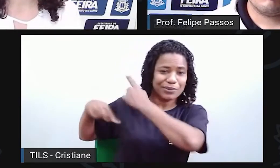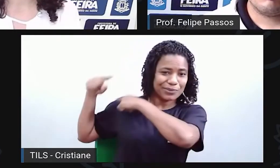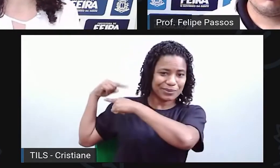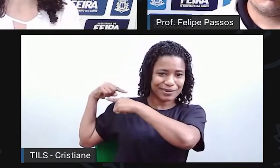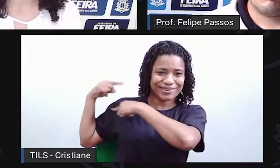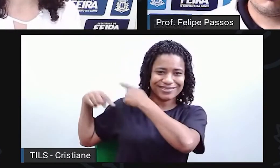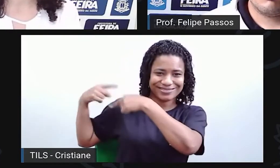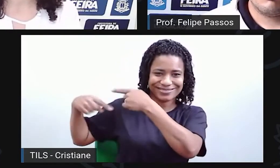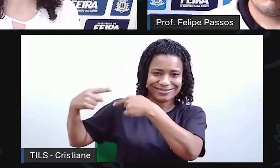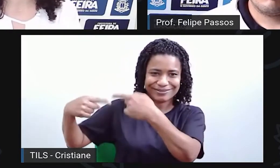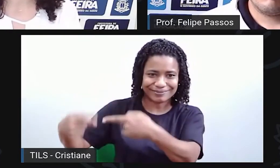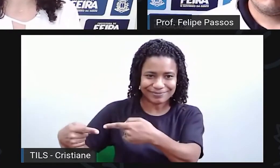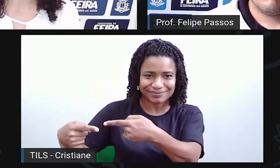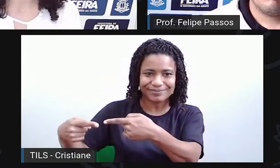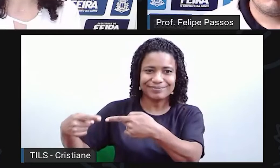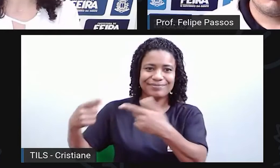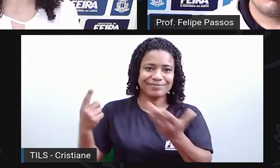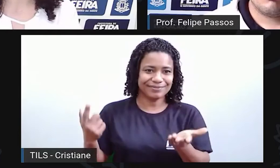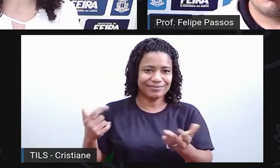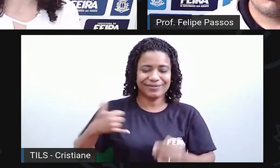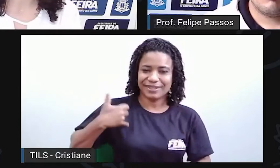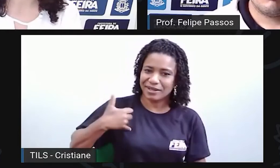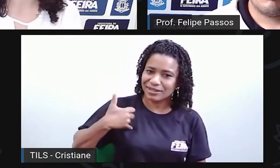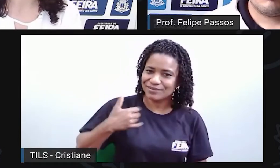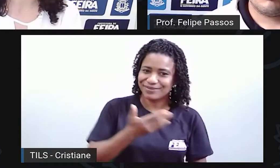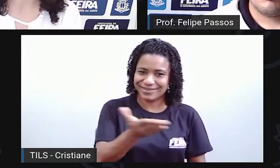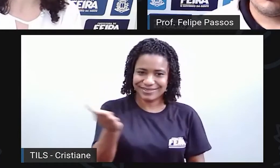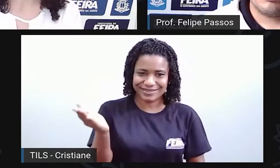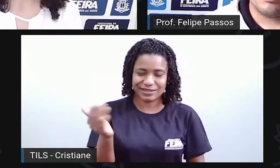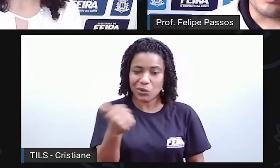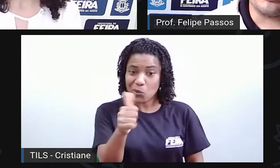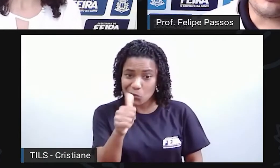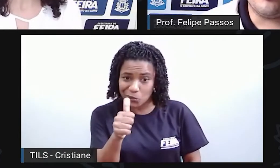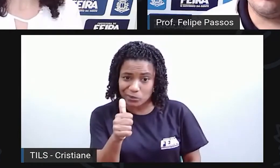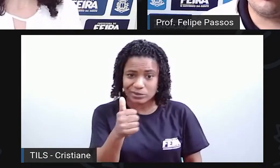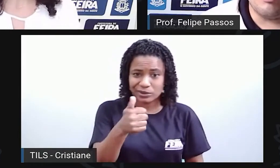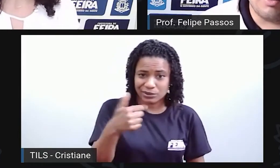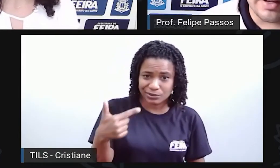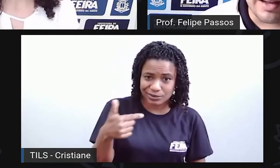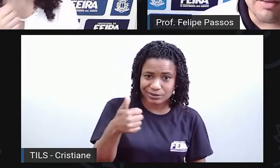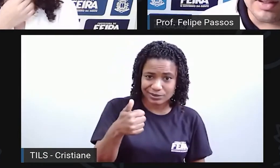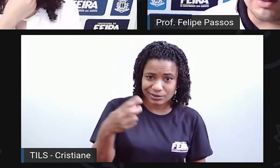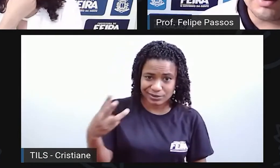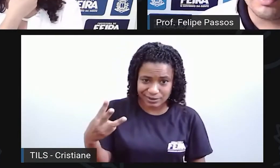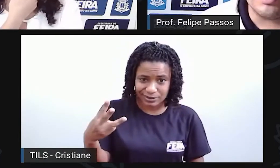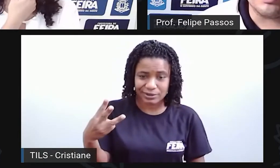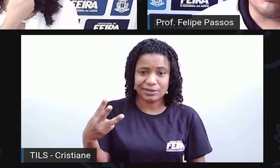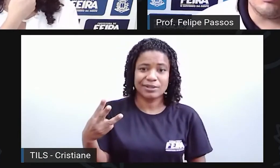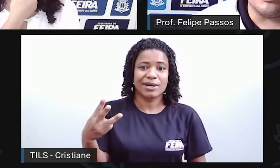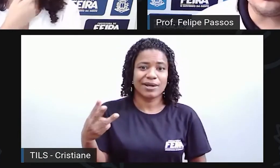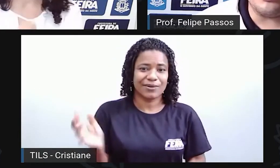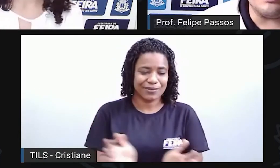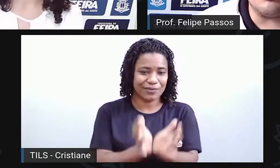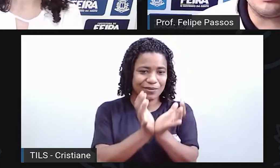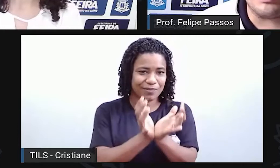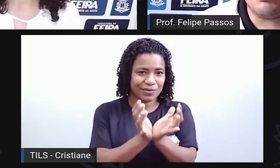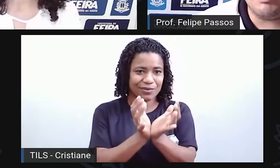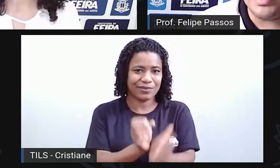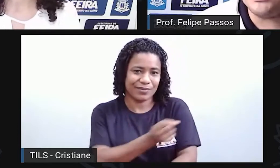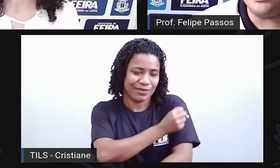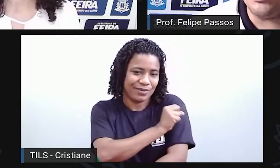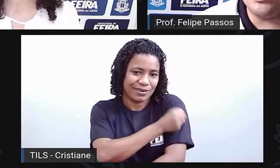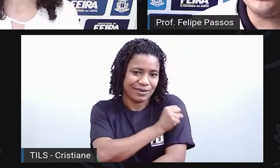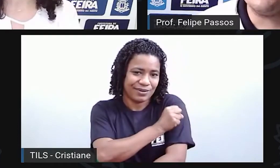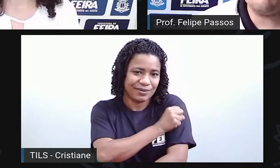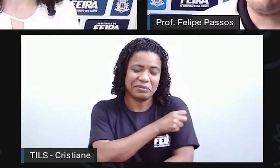com adolescentes de 11, 12, 13 mais ou menos. Então, a gente está falando com o 8º ano, então eles estão ali nos